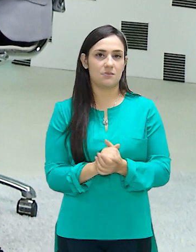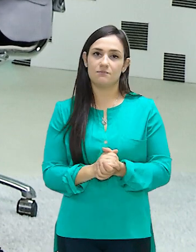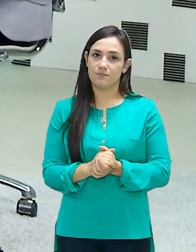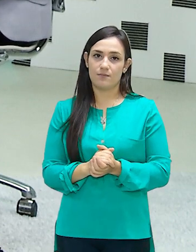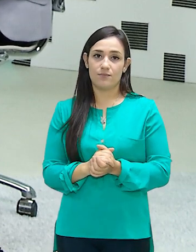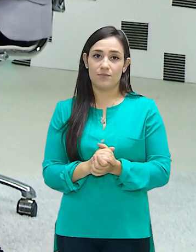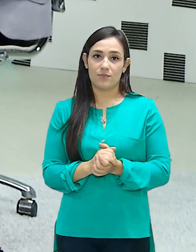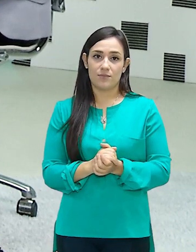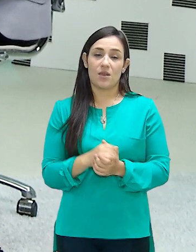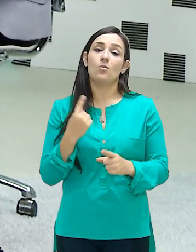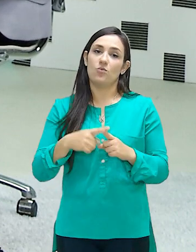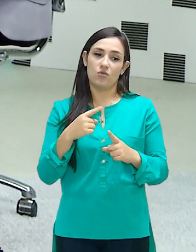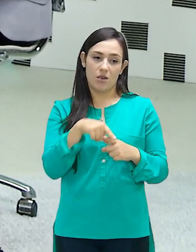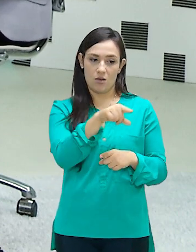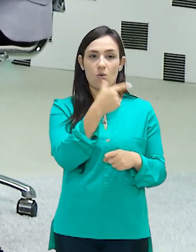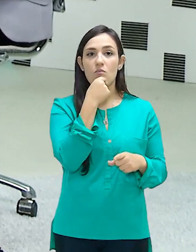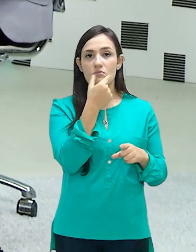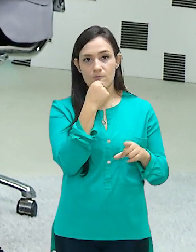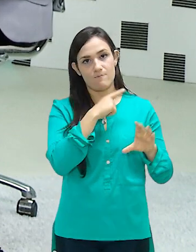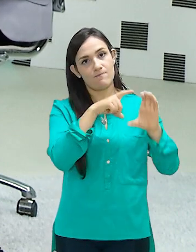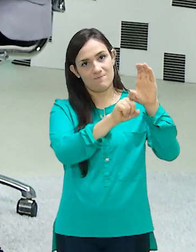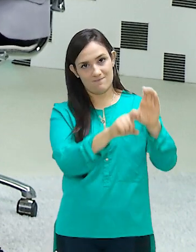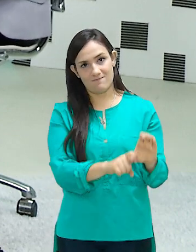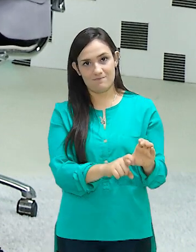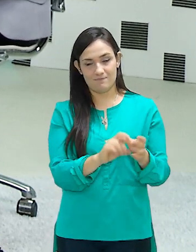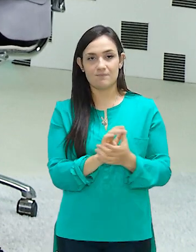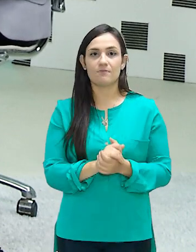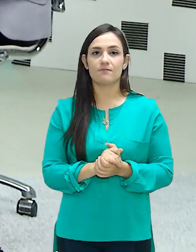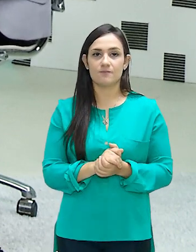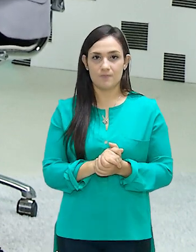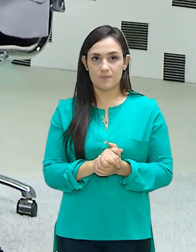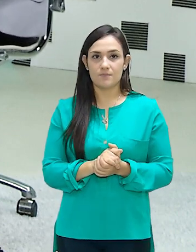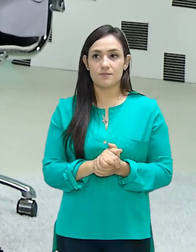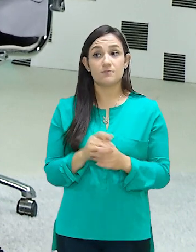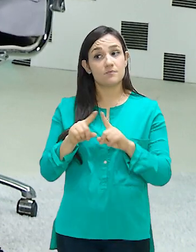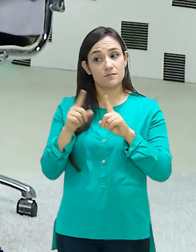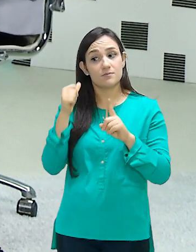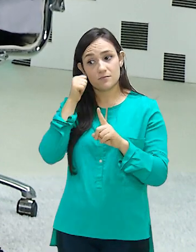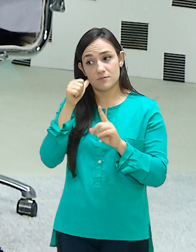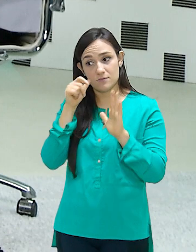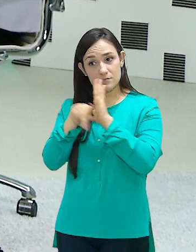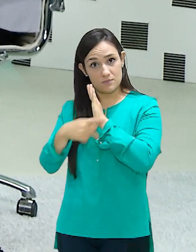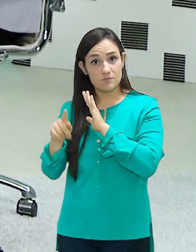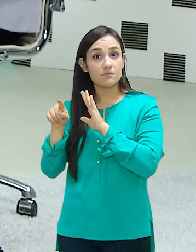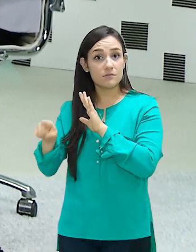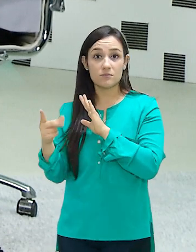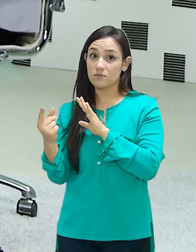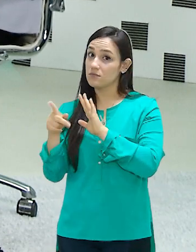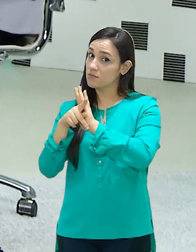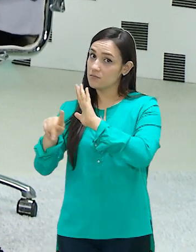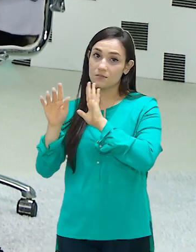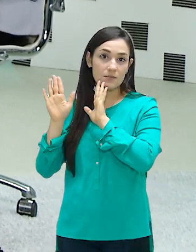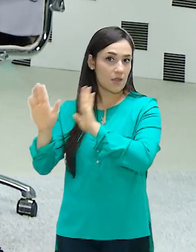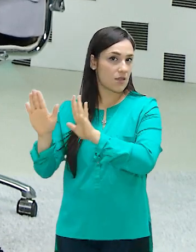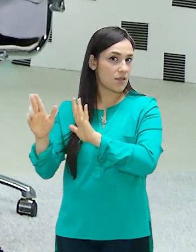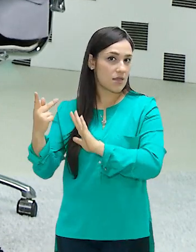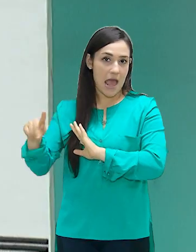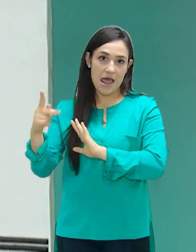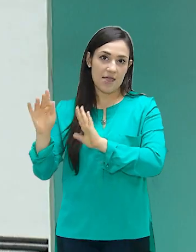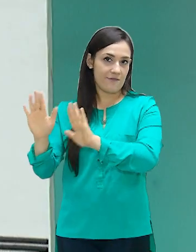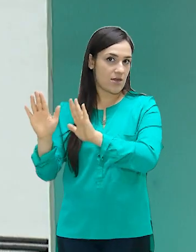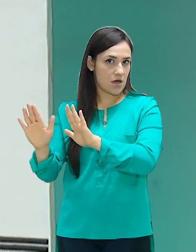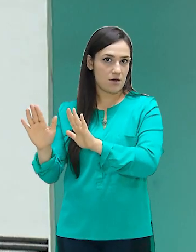o patrimônio vai ser usado para pagar as dívidas, mas ela fica reservada a meação dela, não é